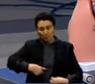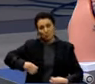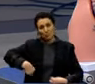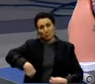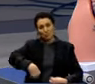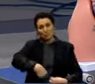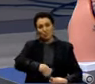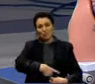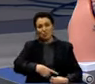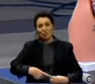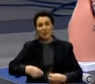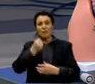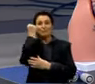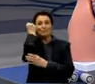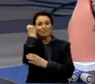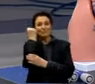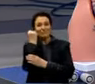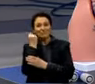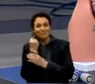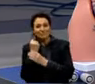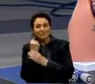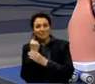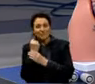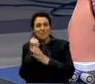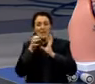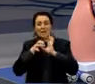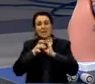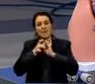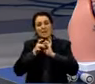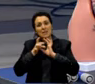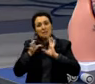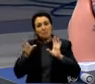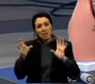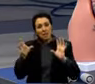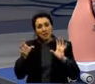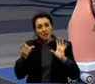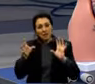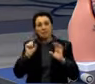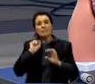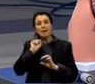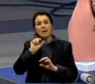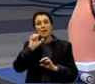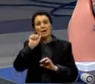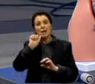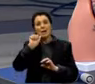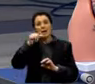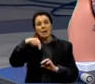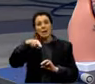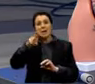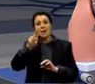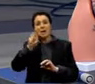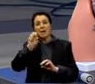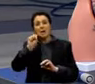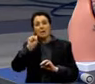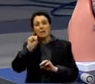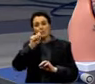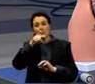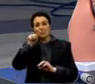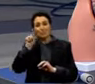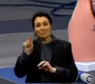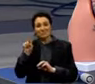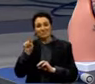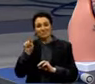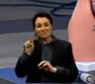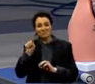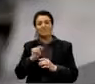formado as fezes, que é liberada pelo ânus, certo? Aqui nós podemos